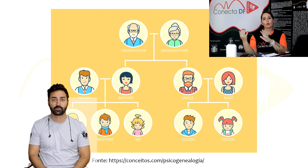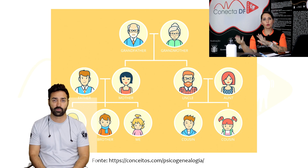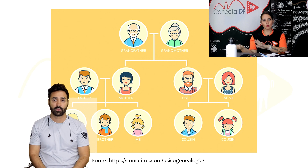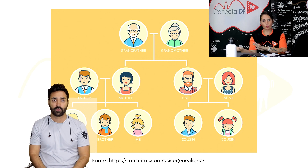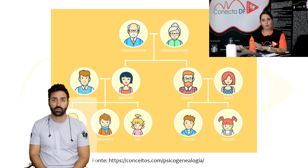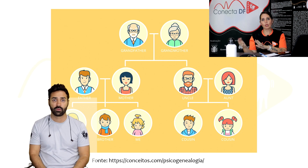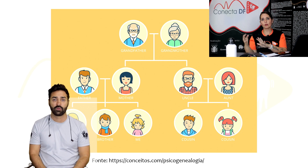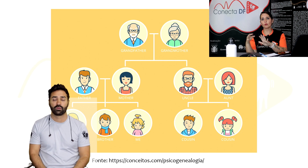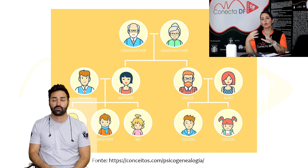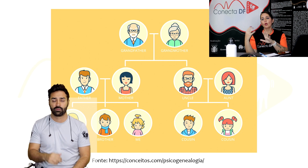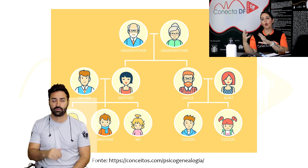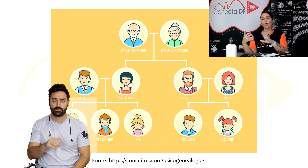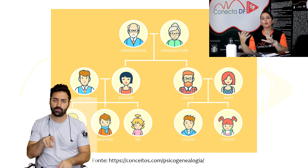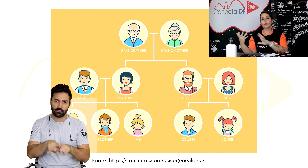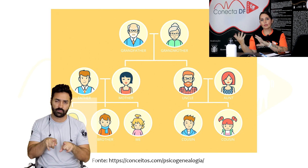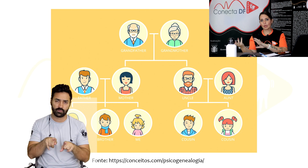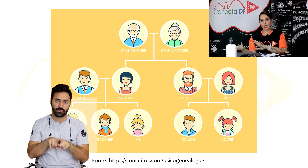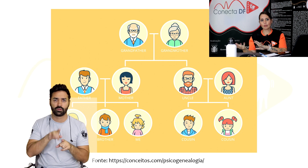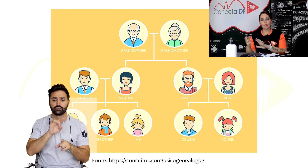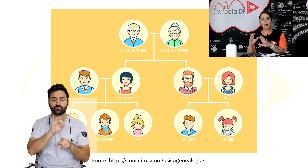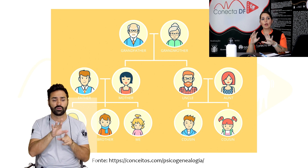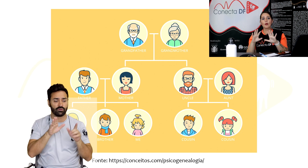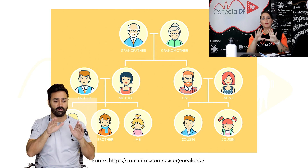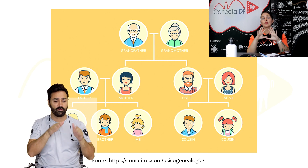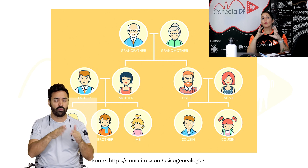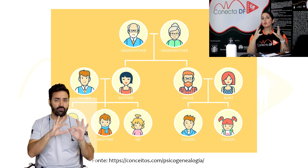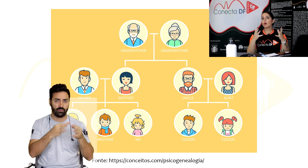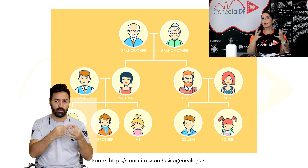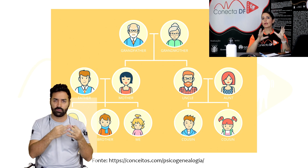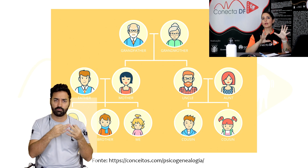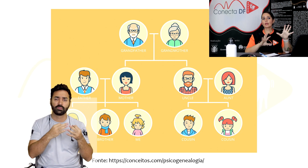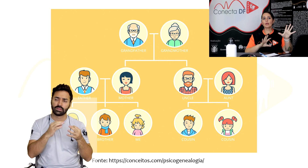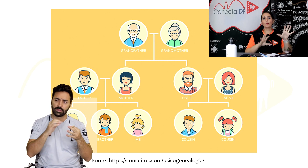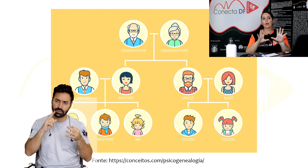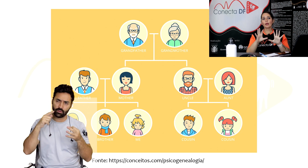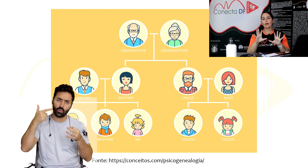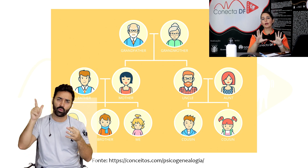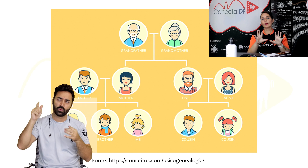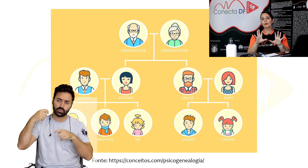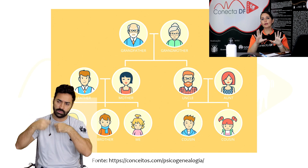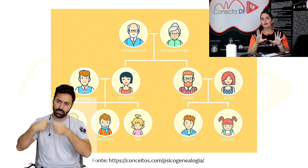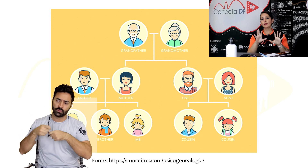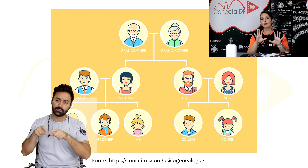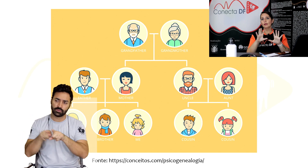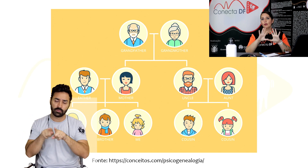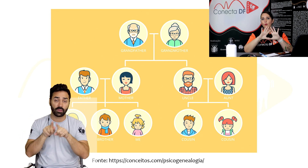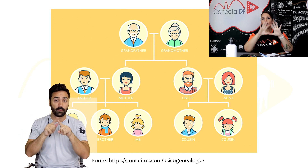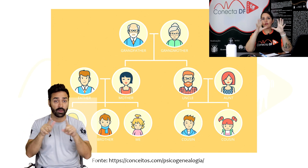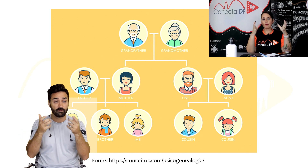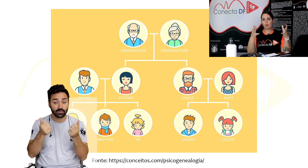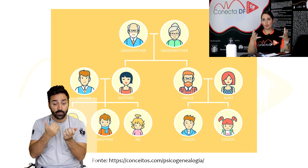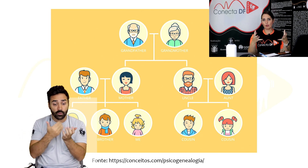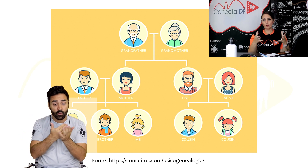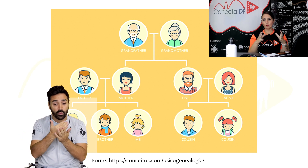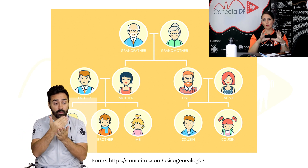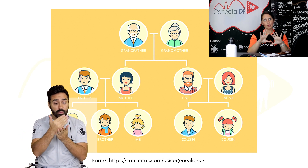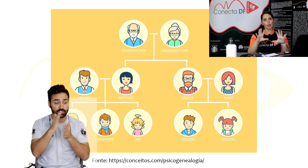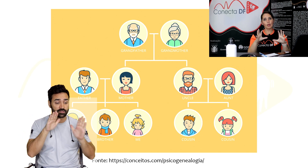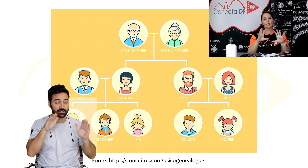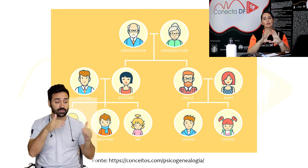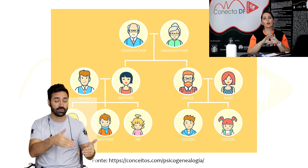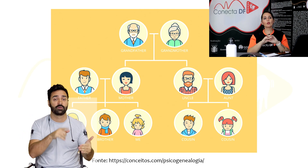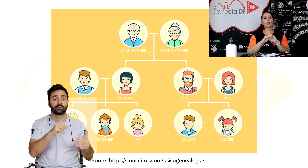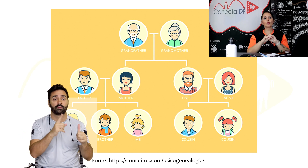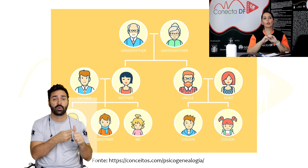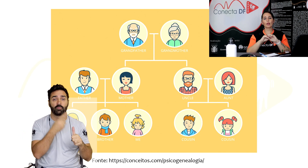trazer outros conceitos, outros sinais. Mas vamos começar aqui pela família,